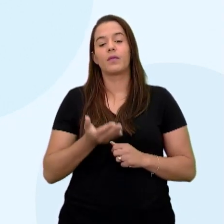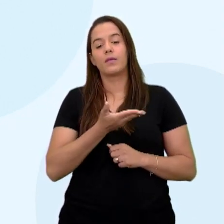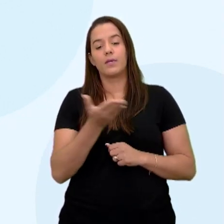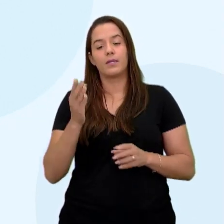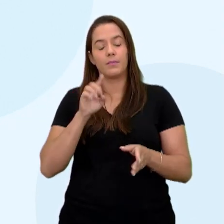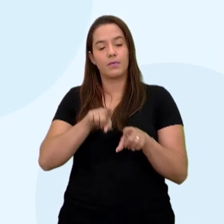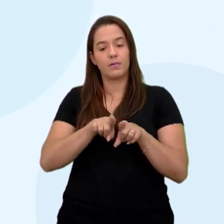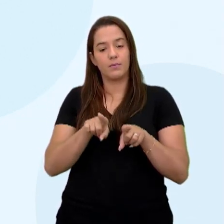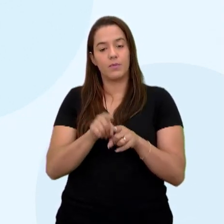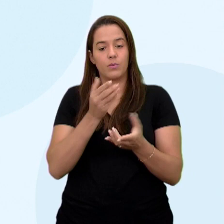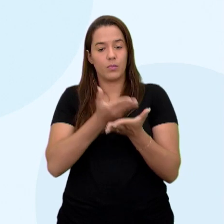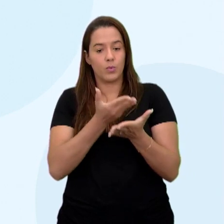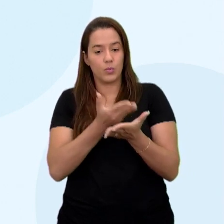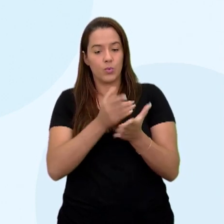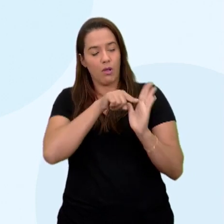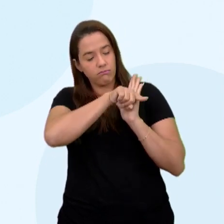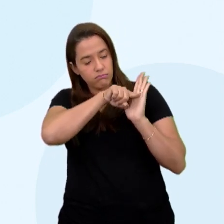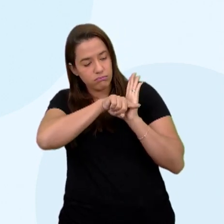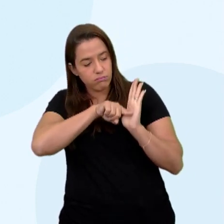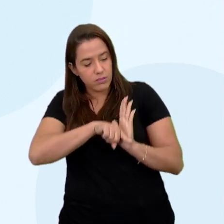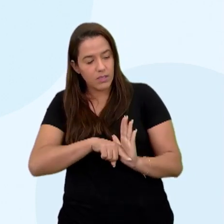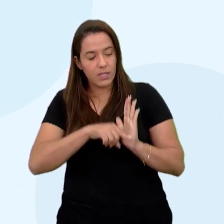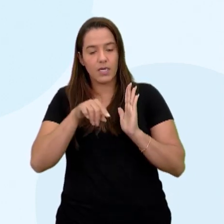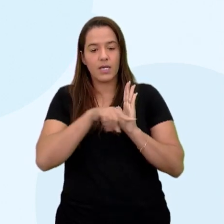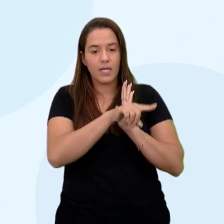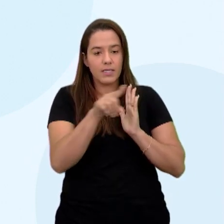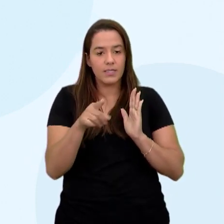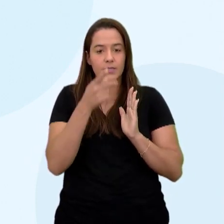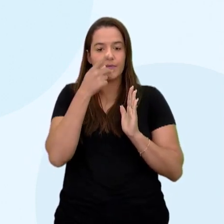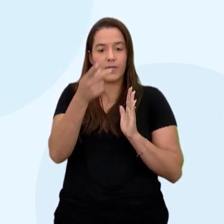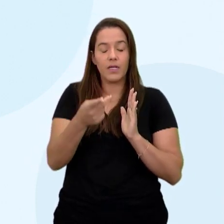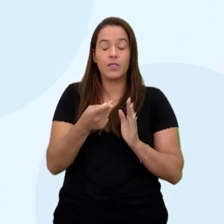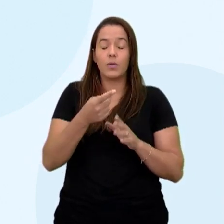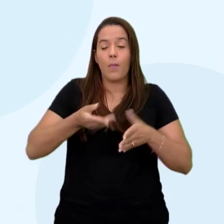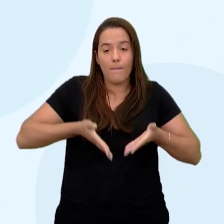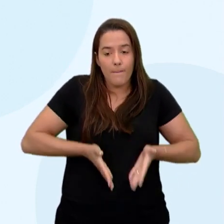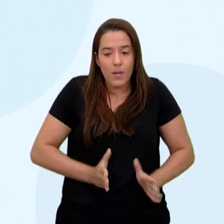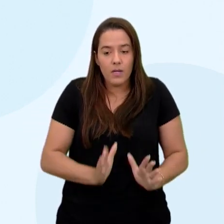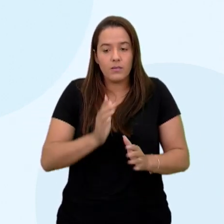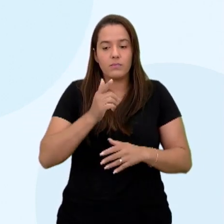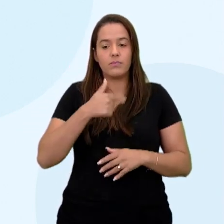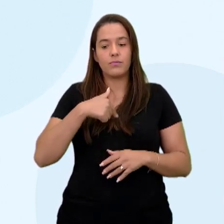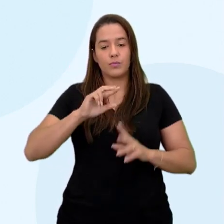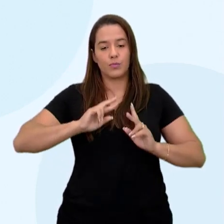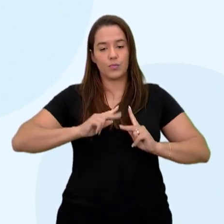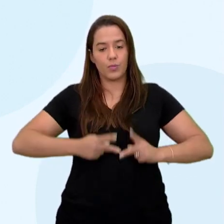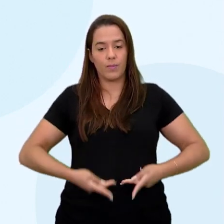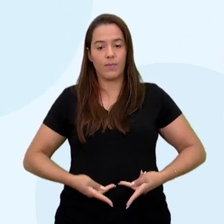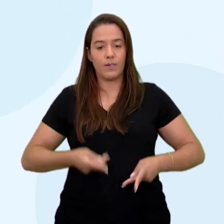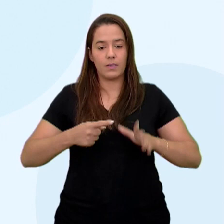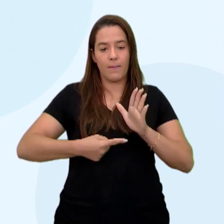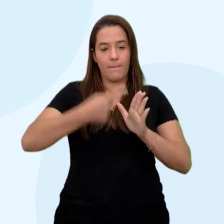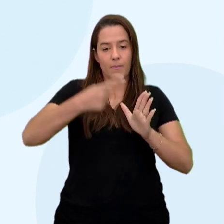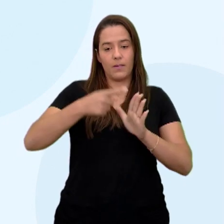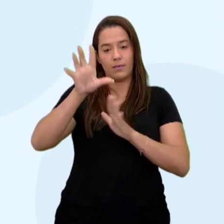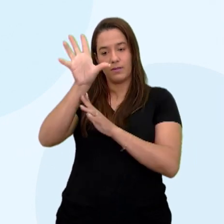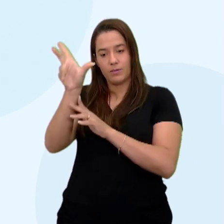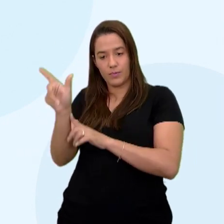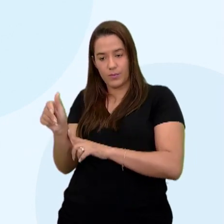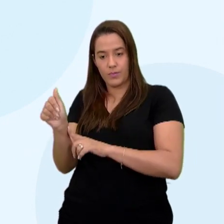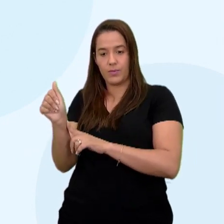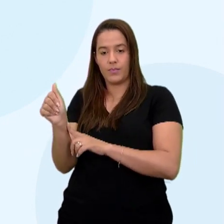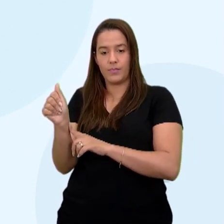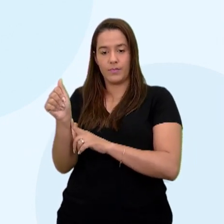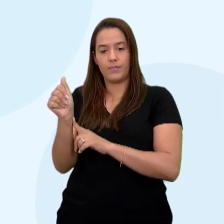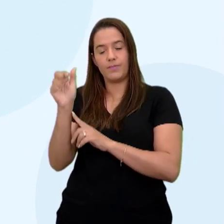pelos estudos, se diz aí que os primeiros seres humanos aparecem lá no continente africano, que